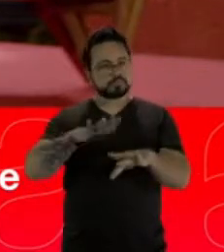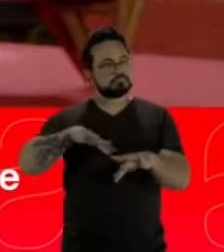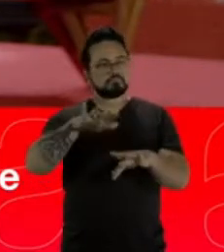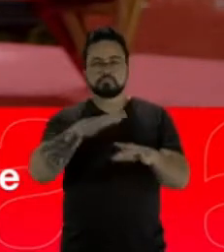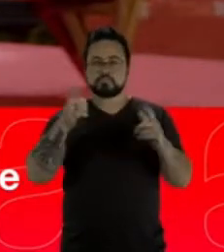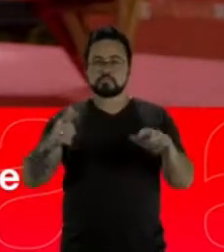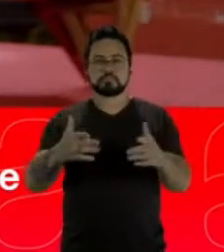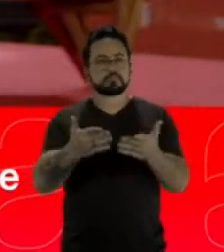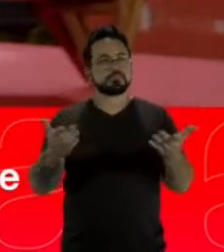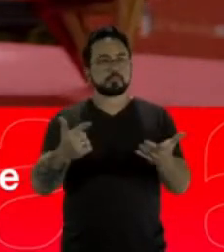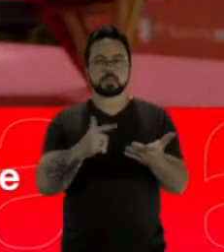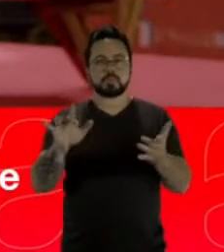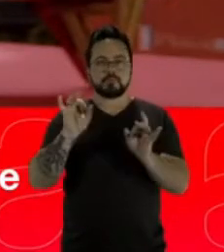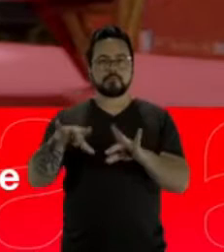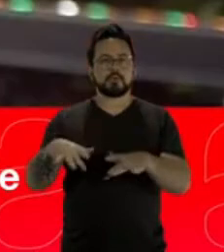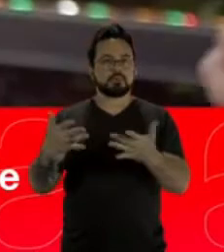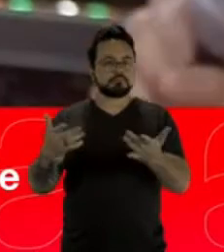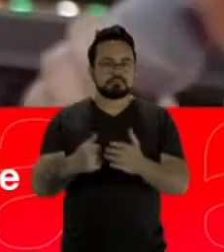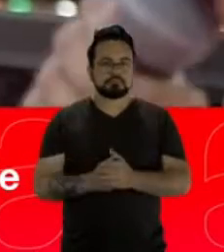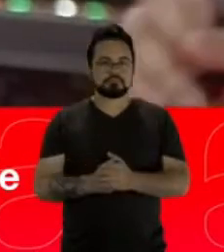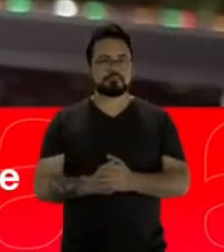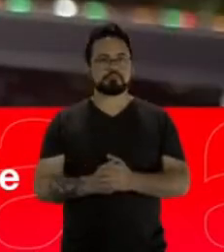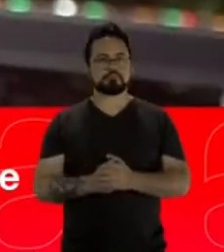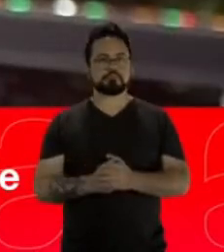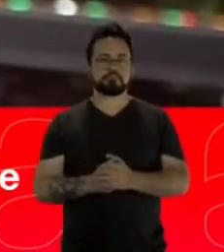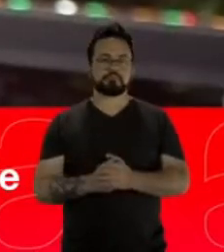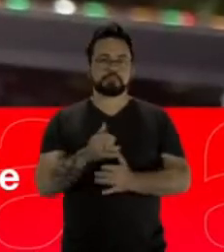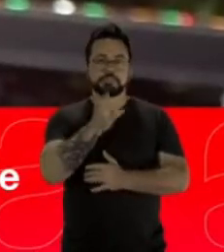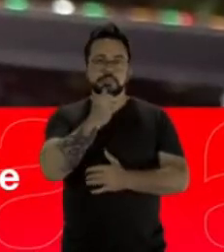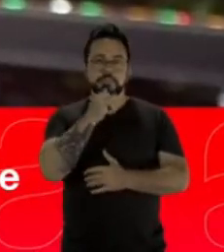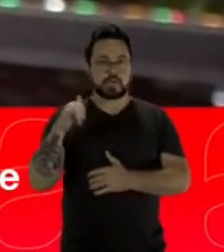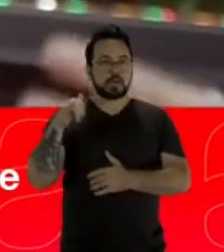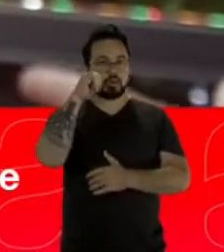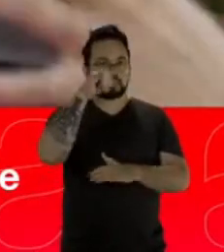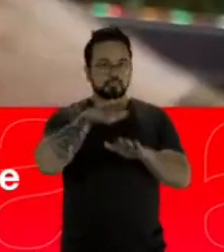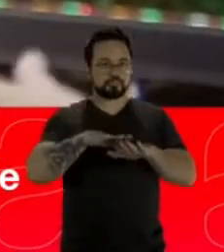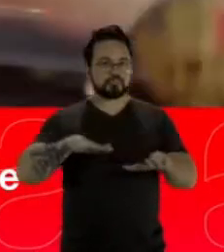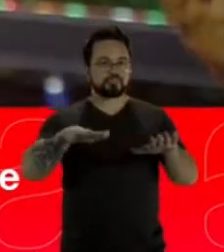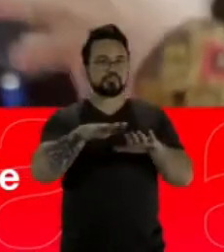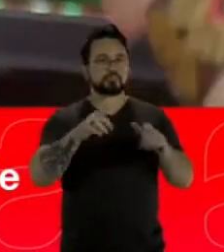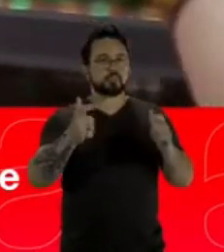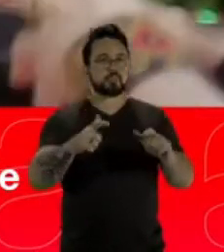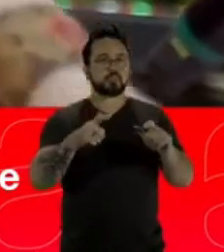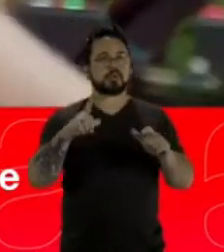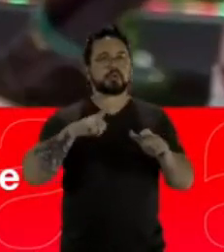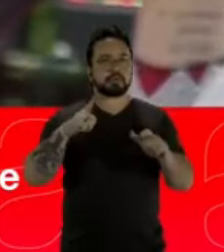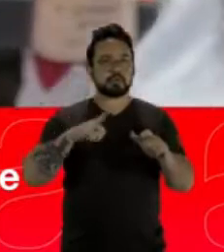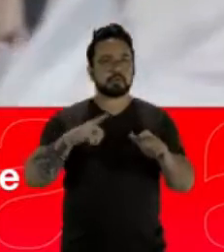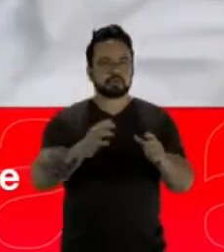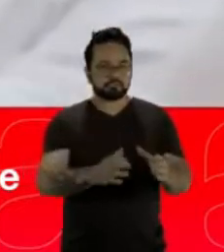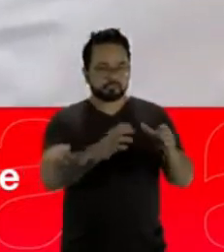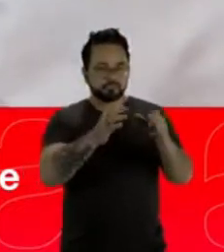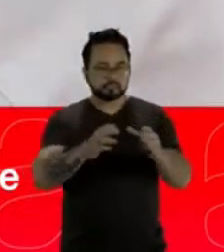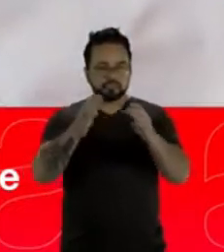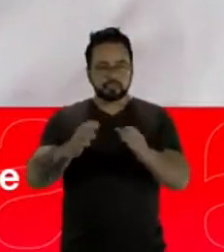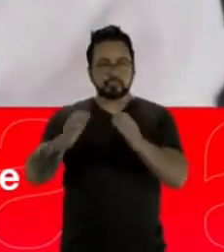Não tem o fora, né? Eu acho que... E outra, você vê pelo menos nos aeroportos, eu vi que tem já aquelas cestinhas com